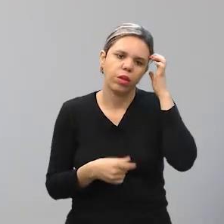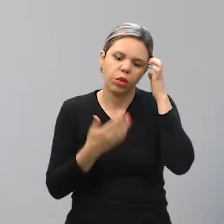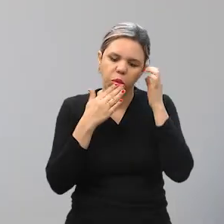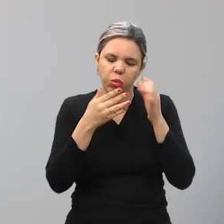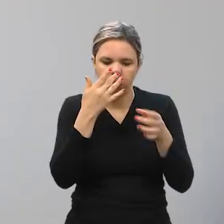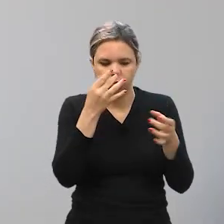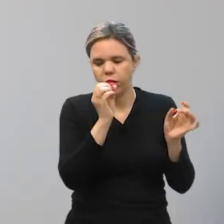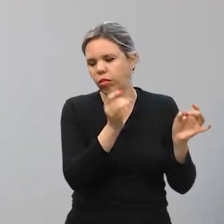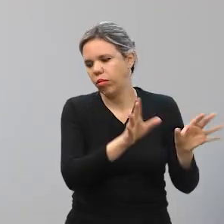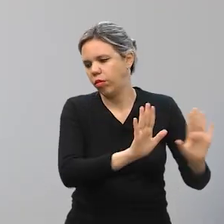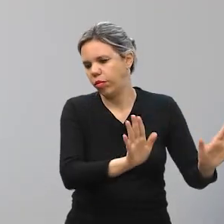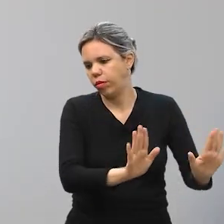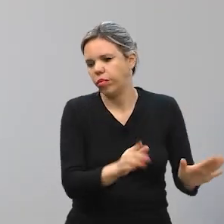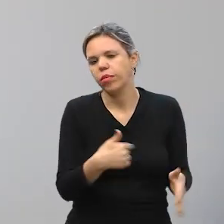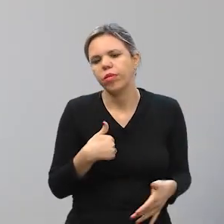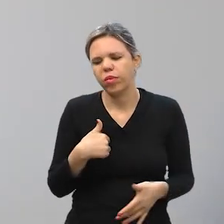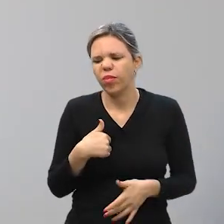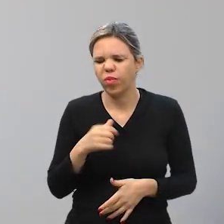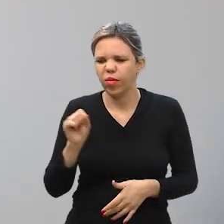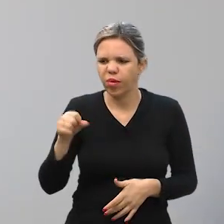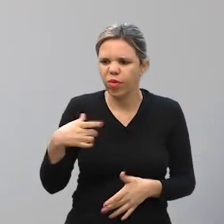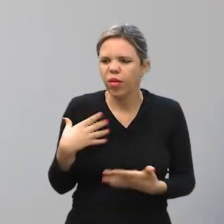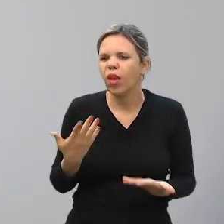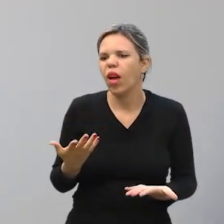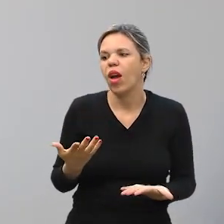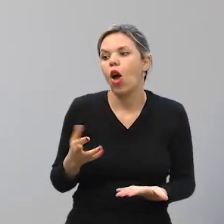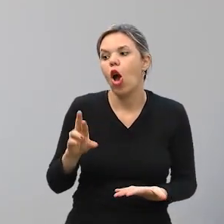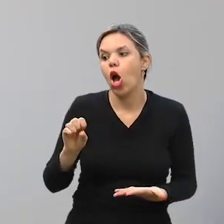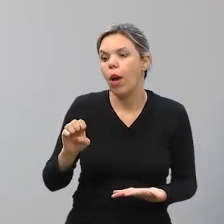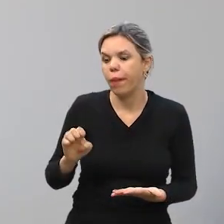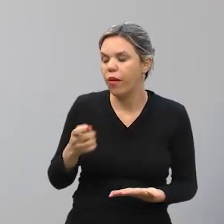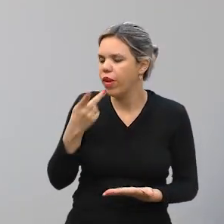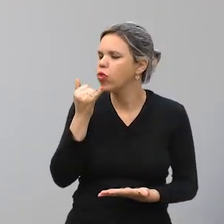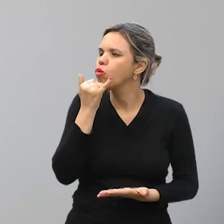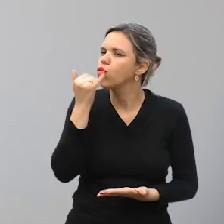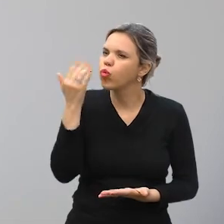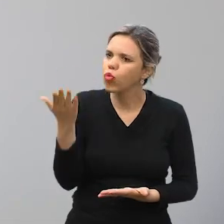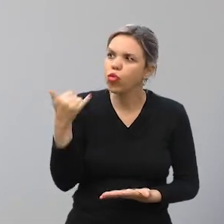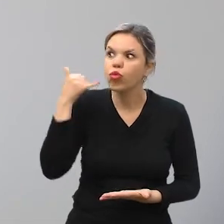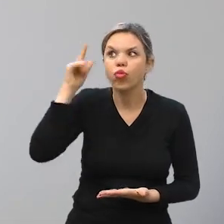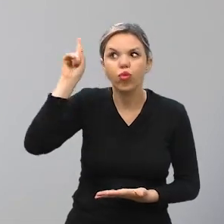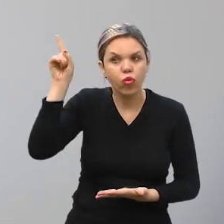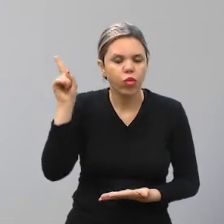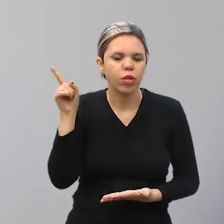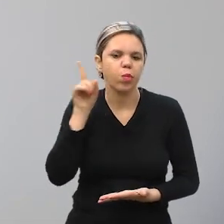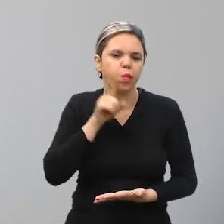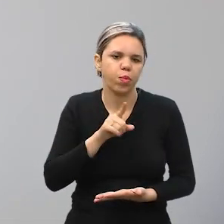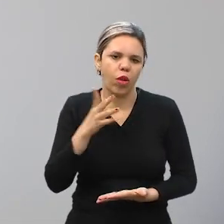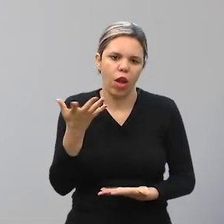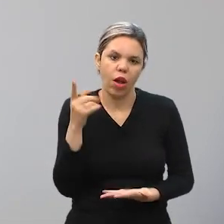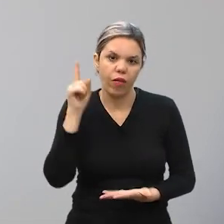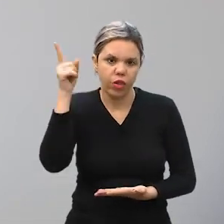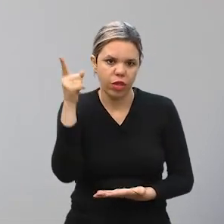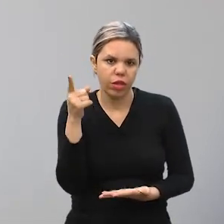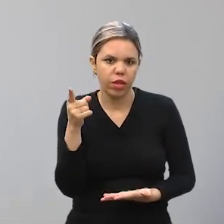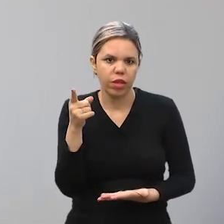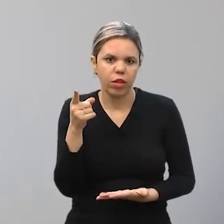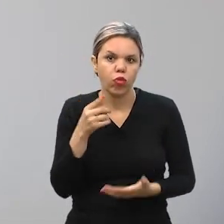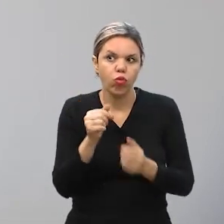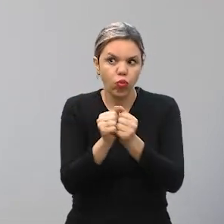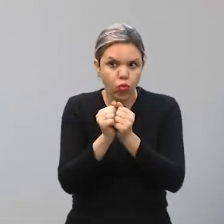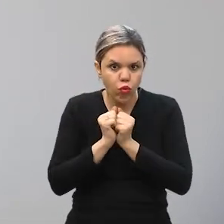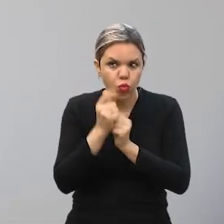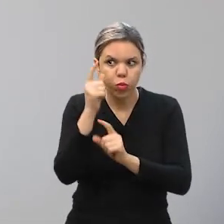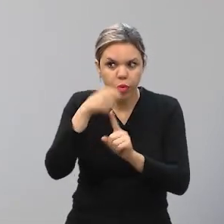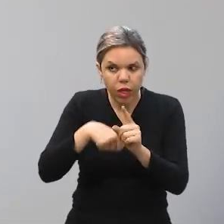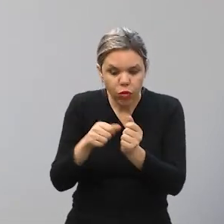para ele, mas eu liguei. Falei, olha, Holmes, eu peço desculpas por ligar, mas eu quero que você fique comigo